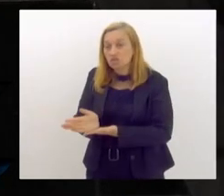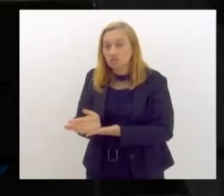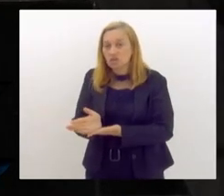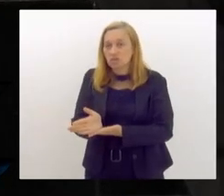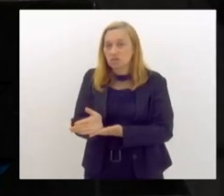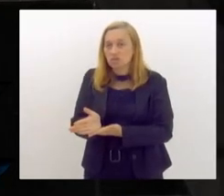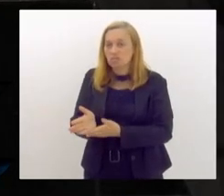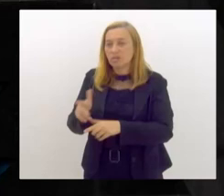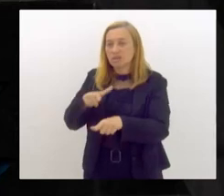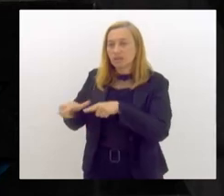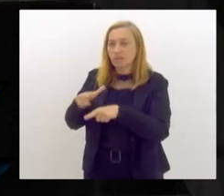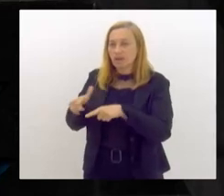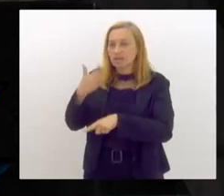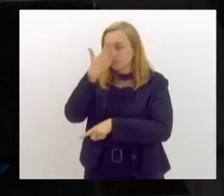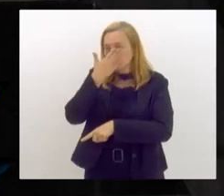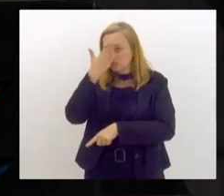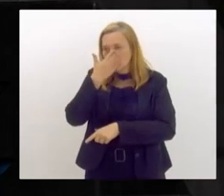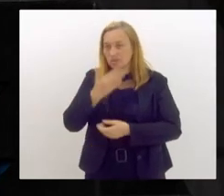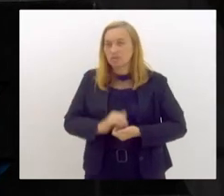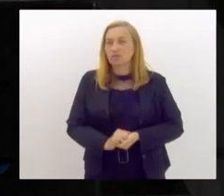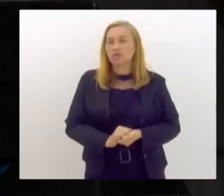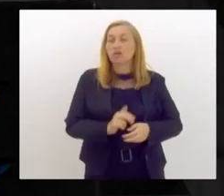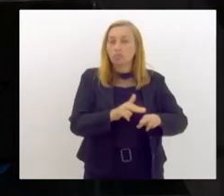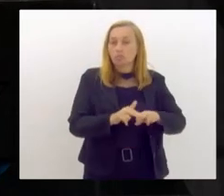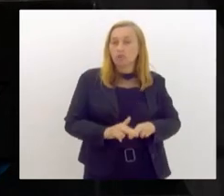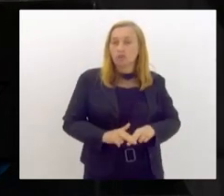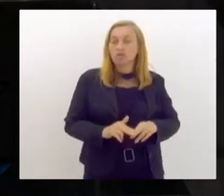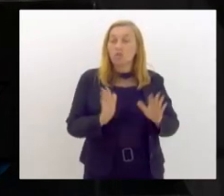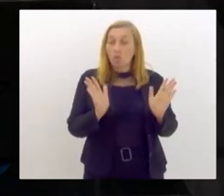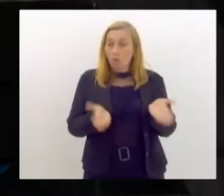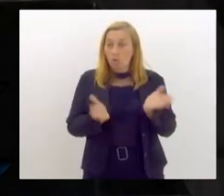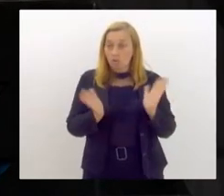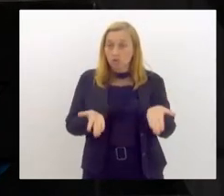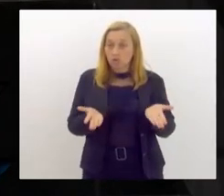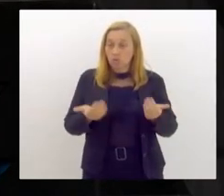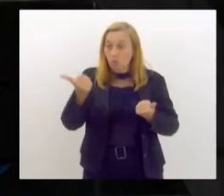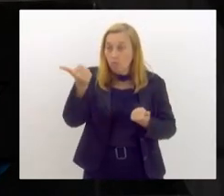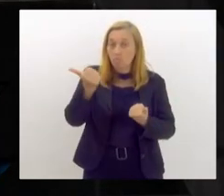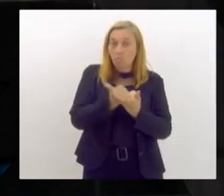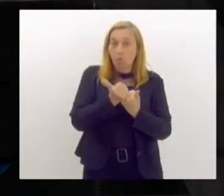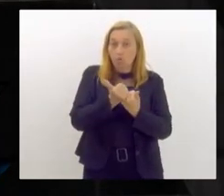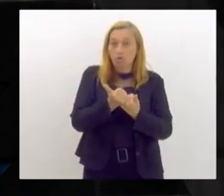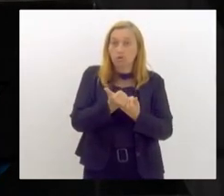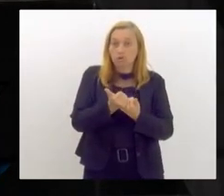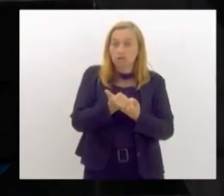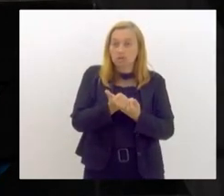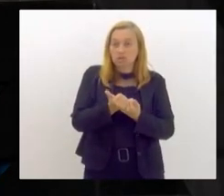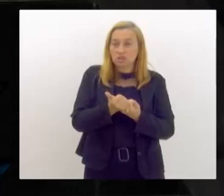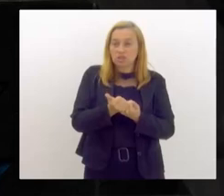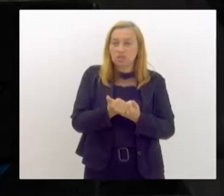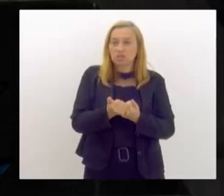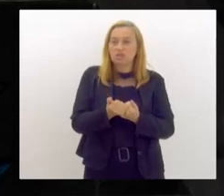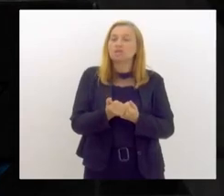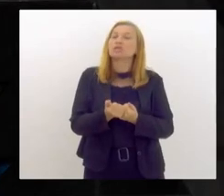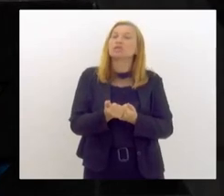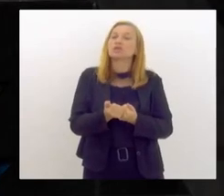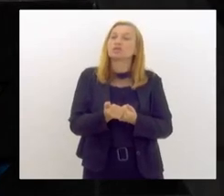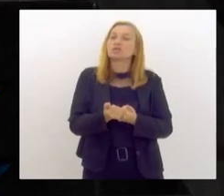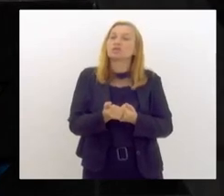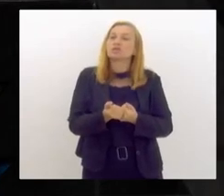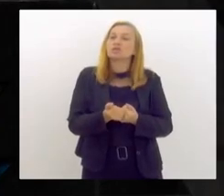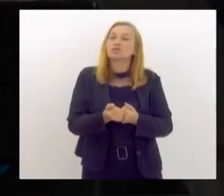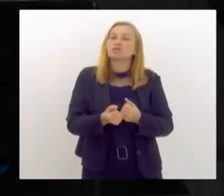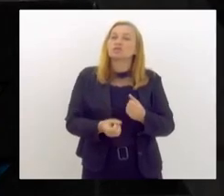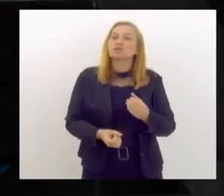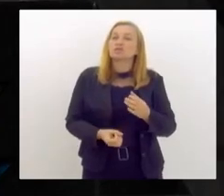impedem de concretizar a nossa cidadania. Hoje nós, com o apoio de expoentes da sociedade civil, de formadoras e